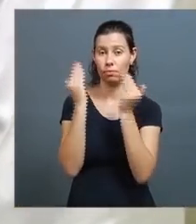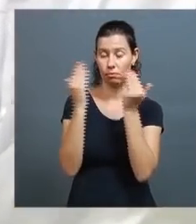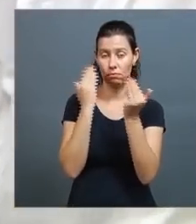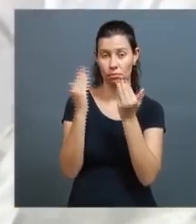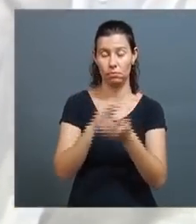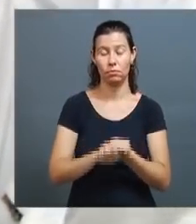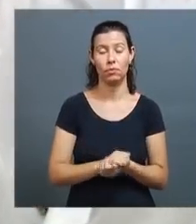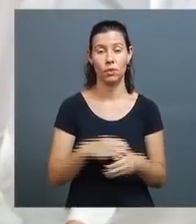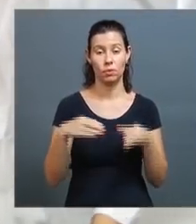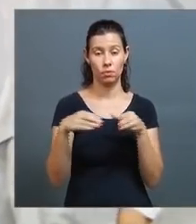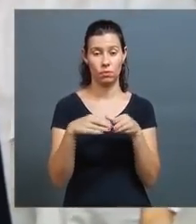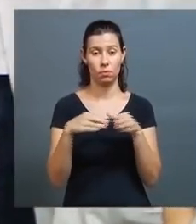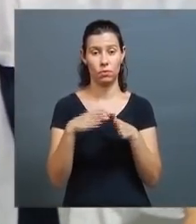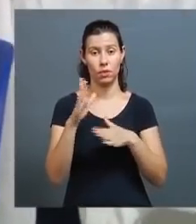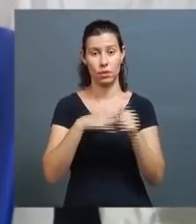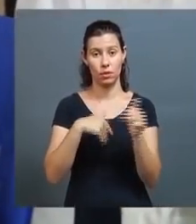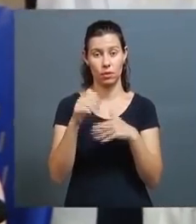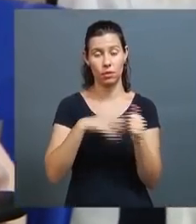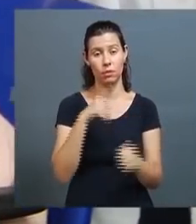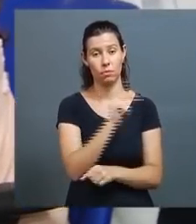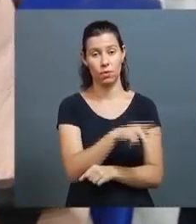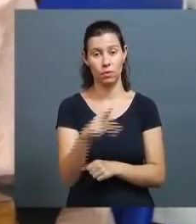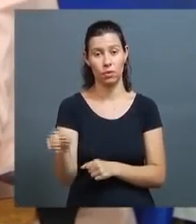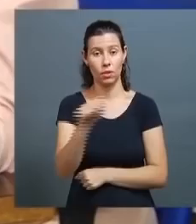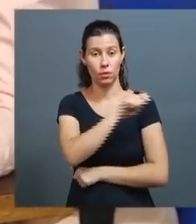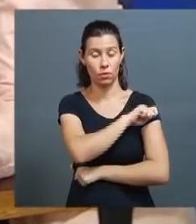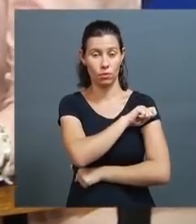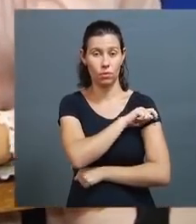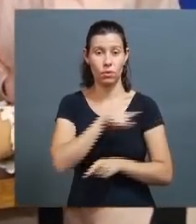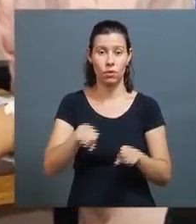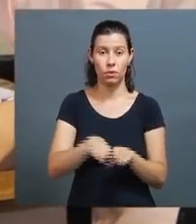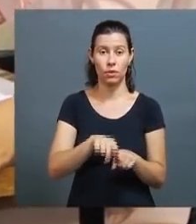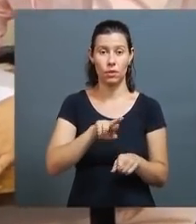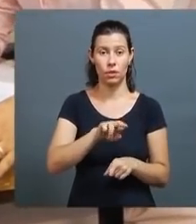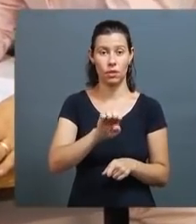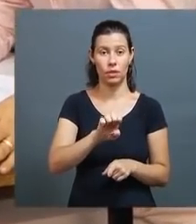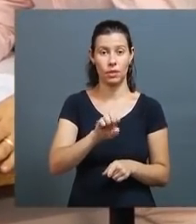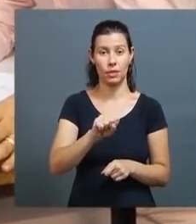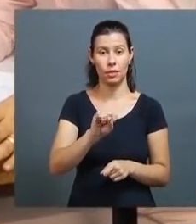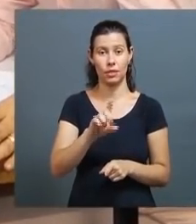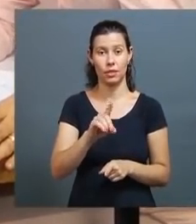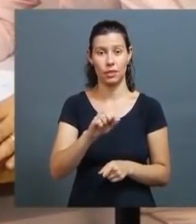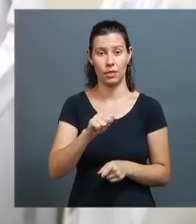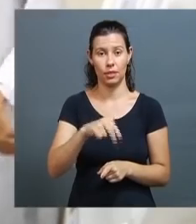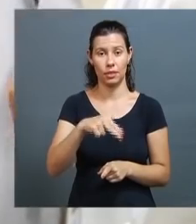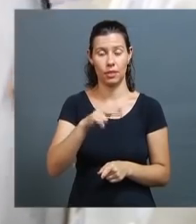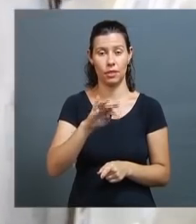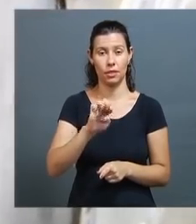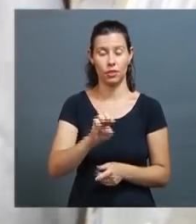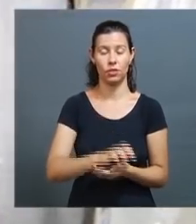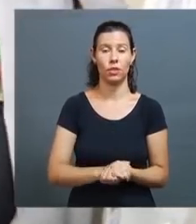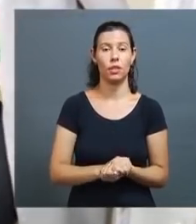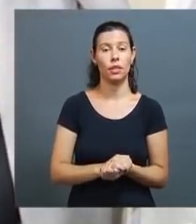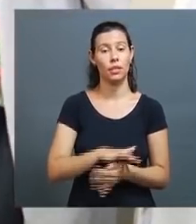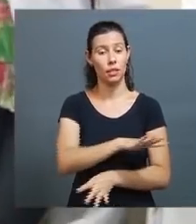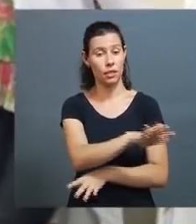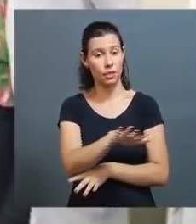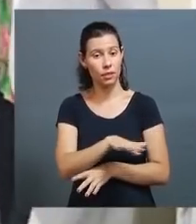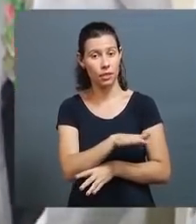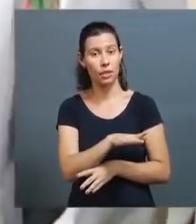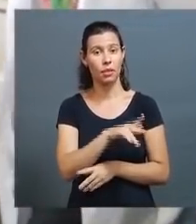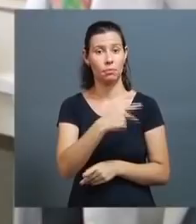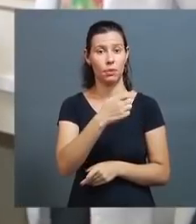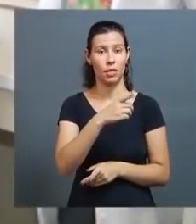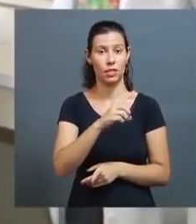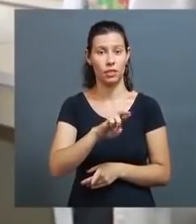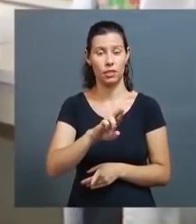por especialistas, professores, estudantes e residentes das áreas de neuropediatria, pediatria, medicina de